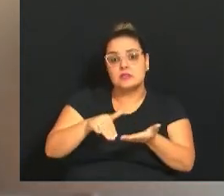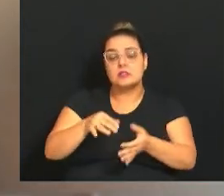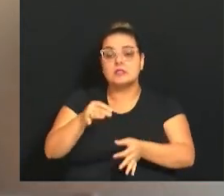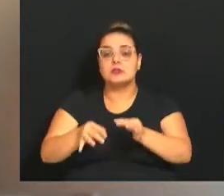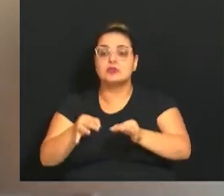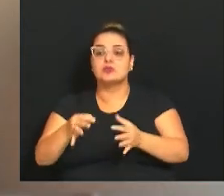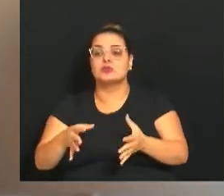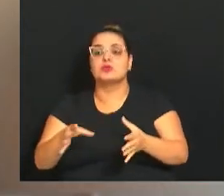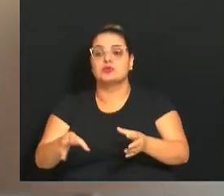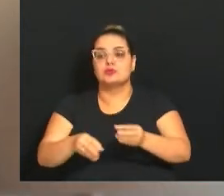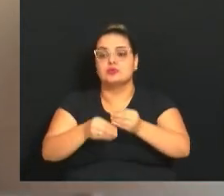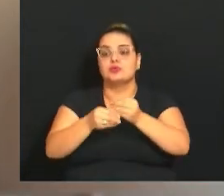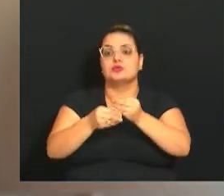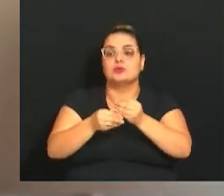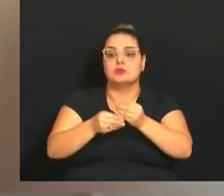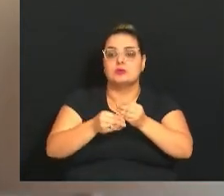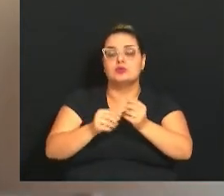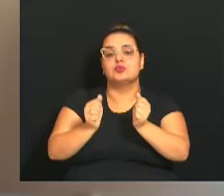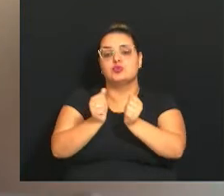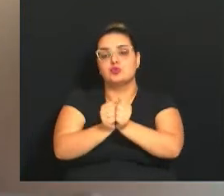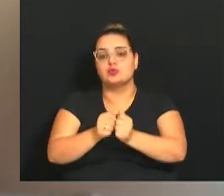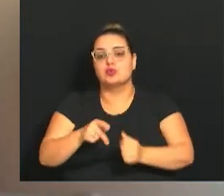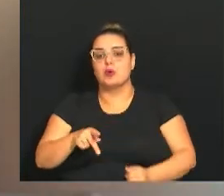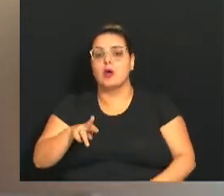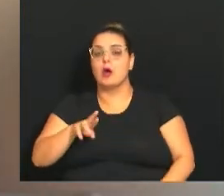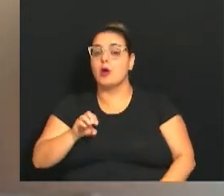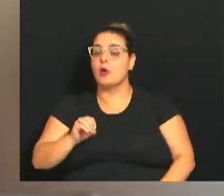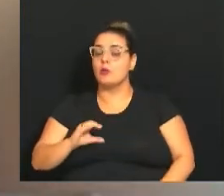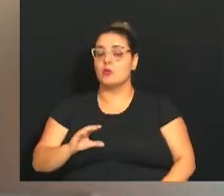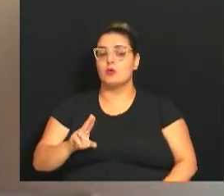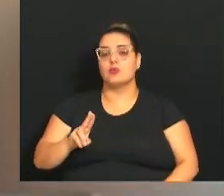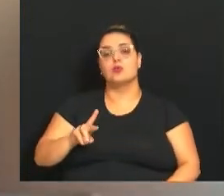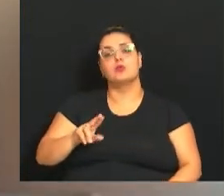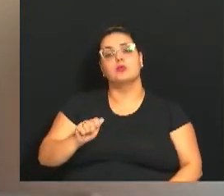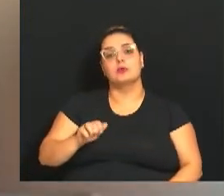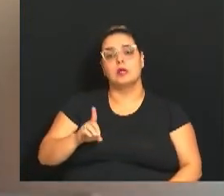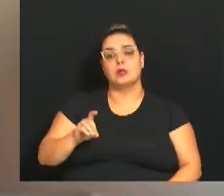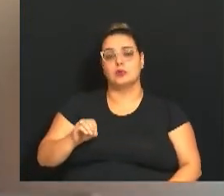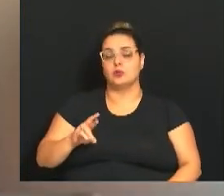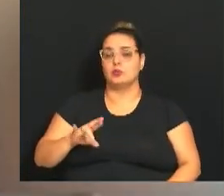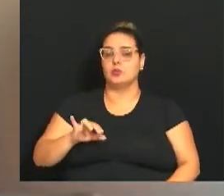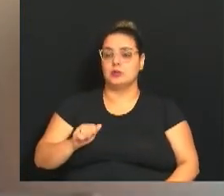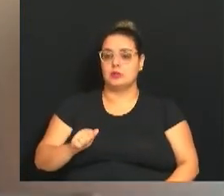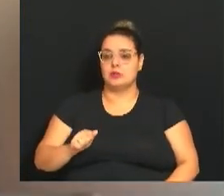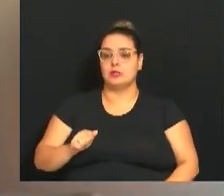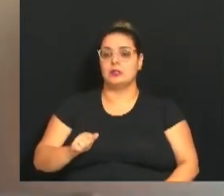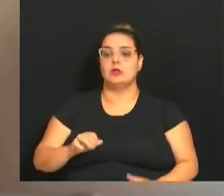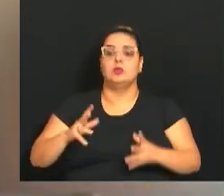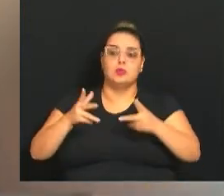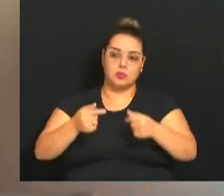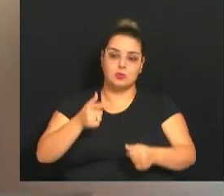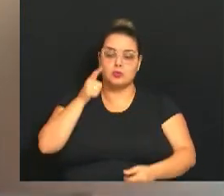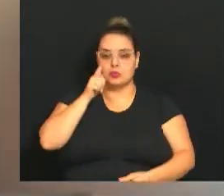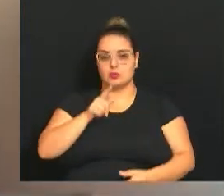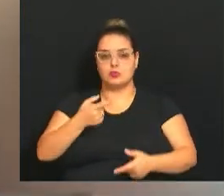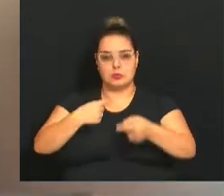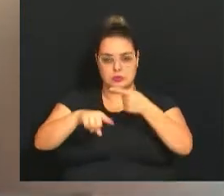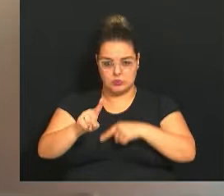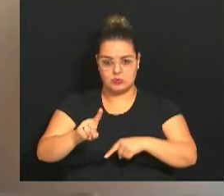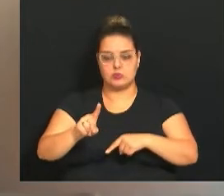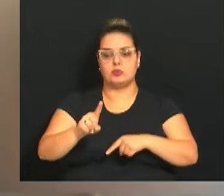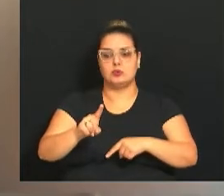implementação da Procuradoria, o que a gente tem conseguido aí, modéstia à parte, com sucesso, tendo